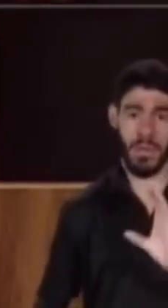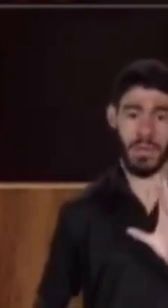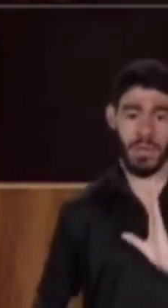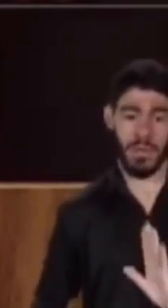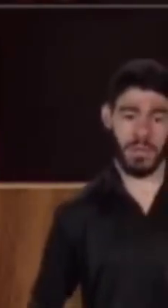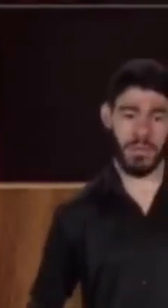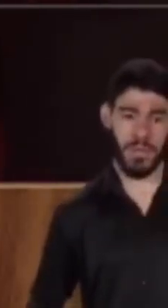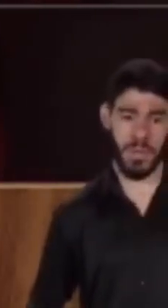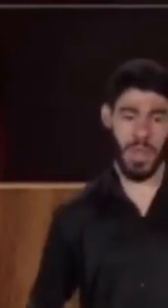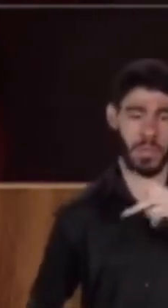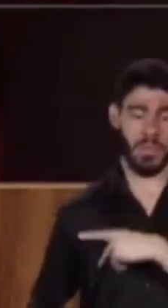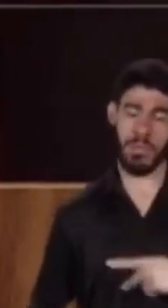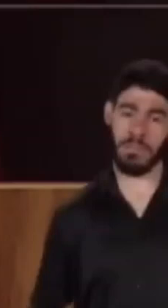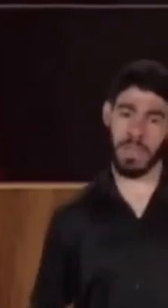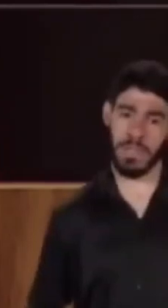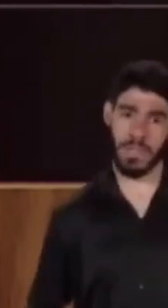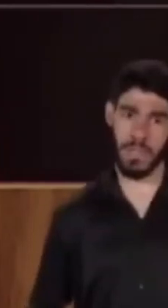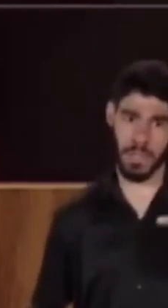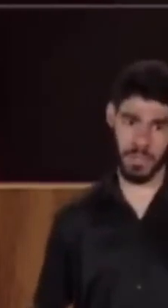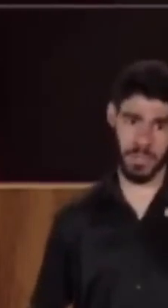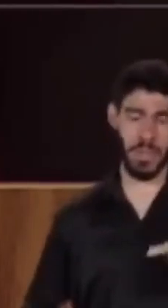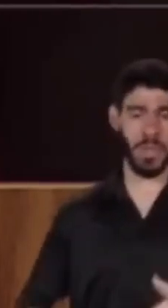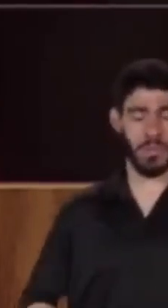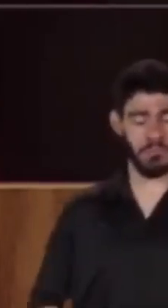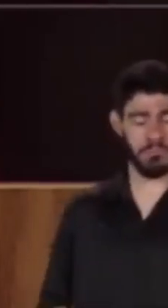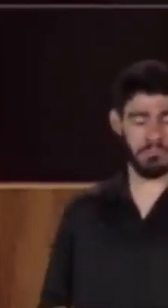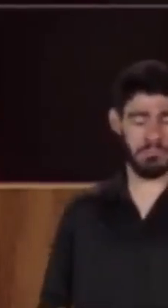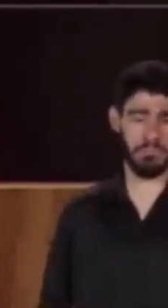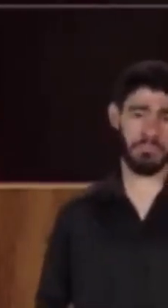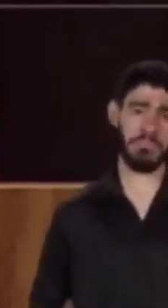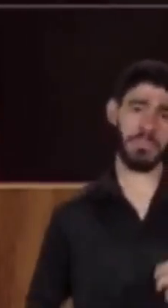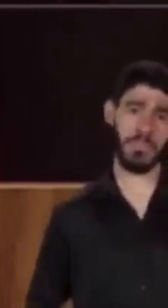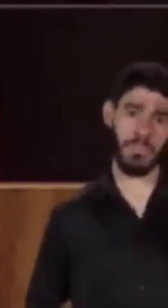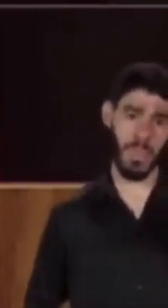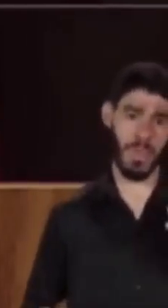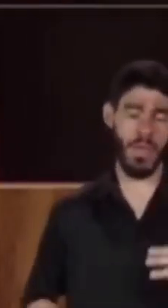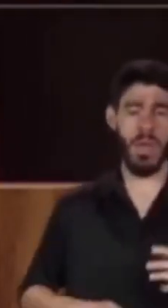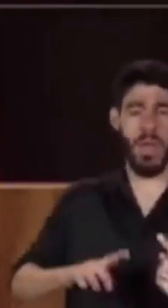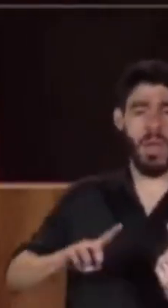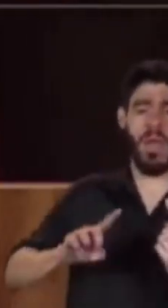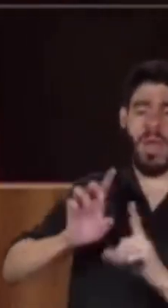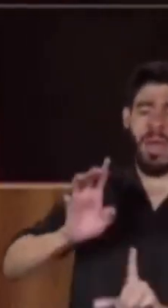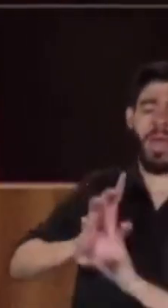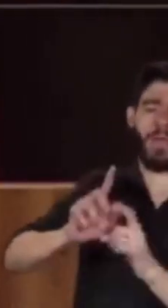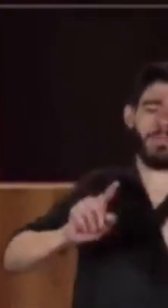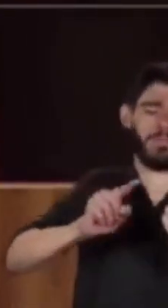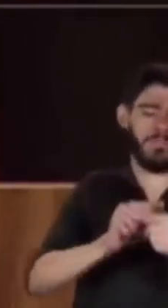Araújo age contra Benedito Gonçalves e vota contra incluir minuta de golpe em processo.